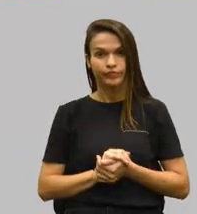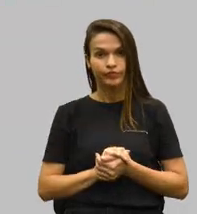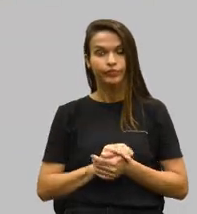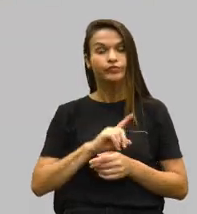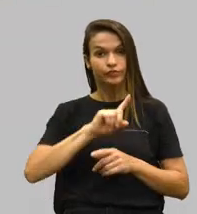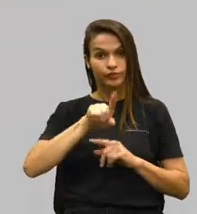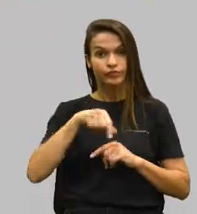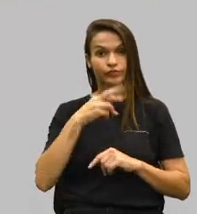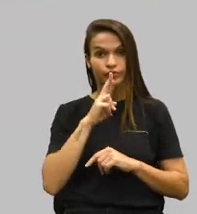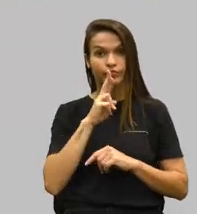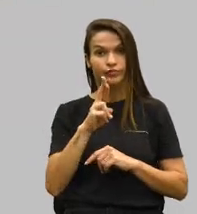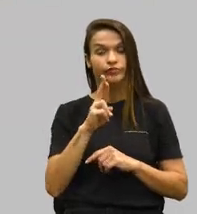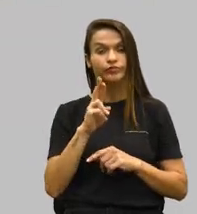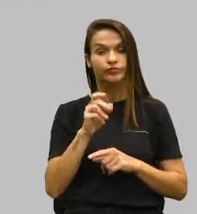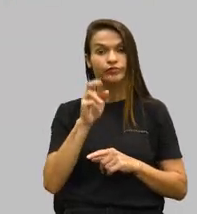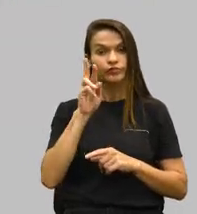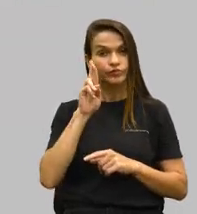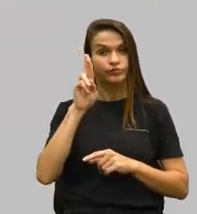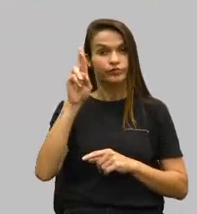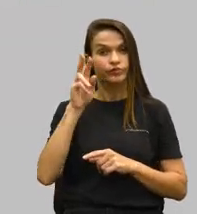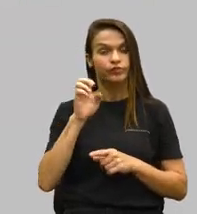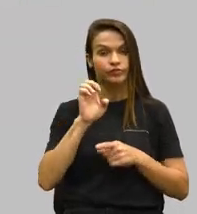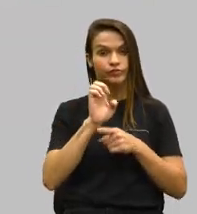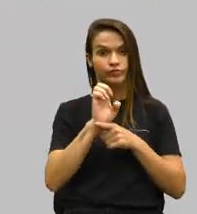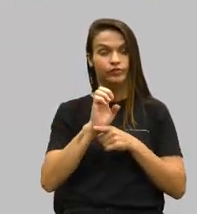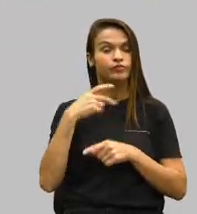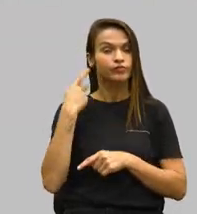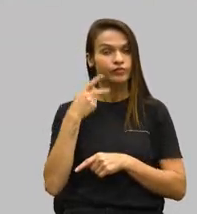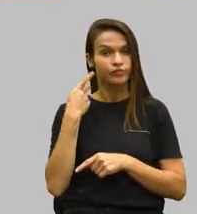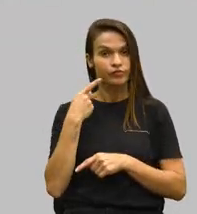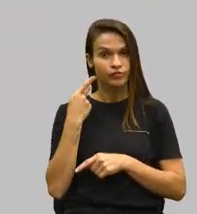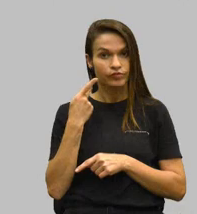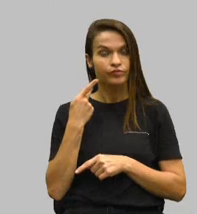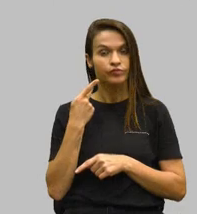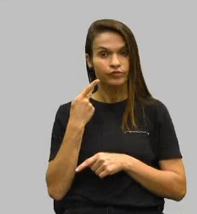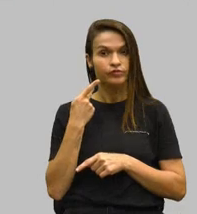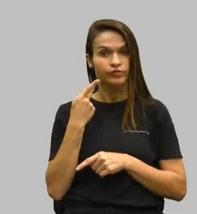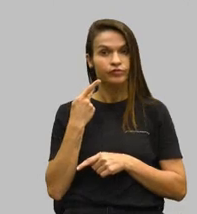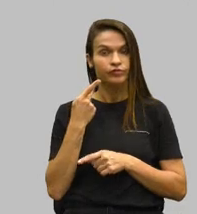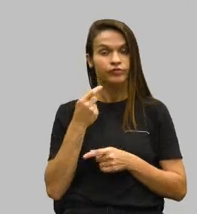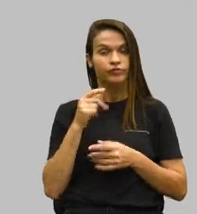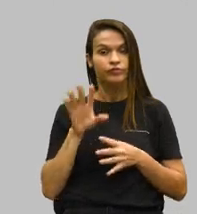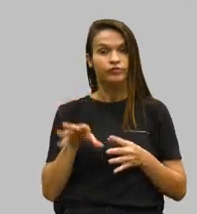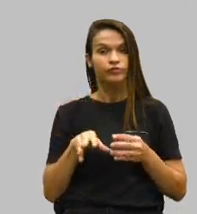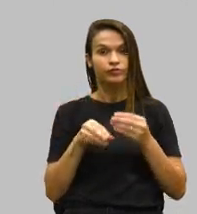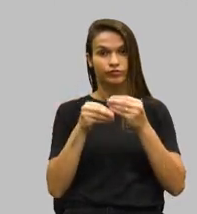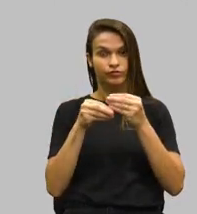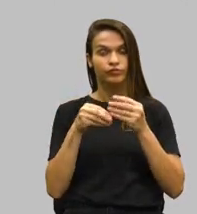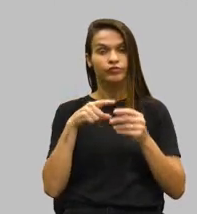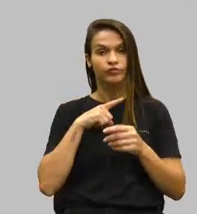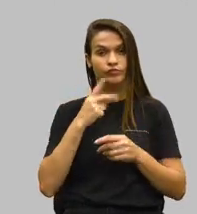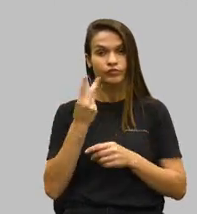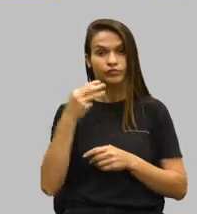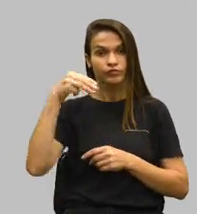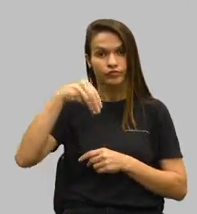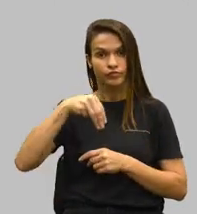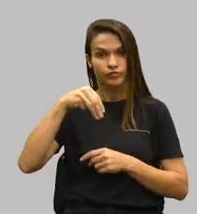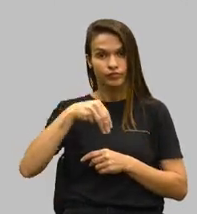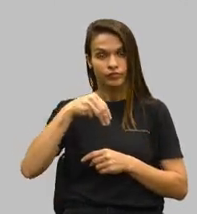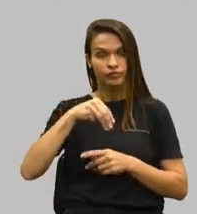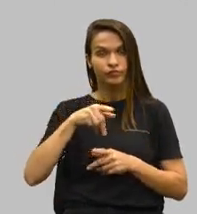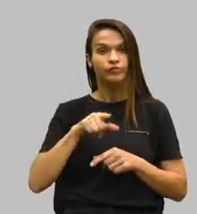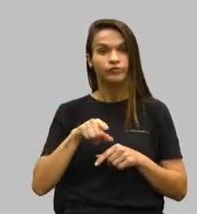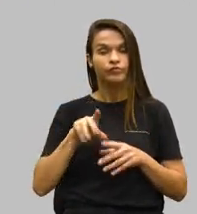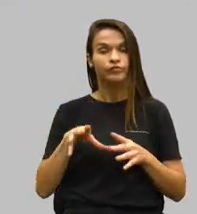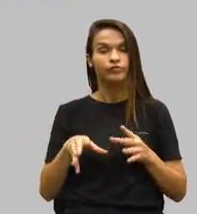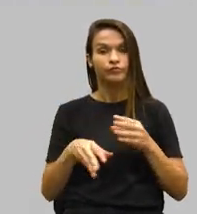resposta da autoridade Estadual o parlamentar a parlamentar que o interpelou disporá de 2 minutos para suas considerações